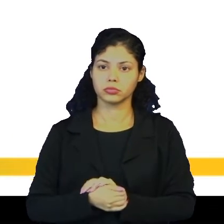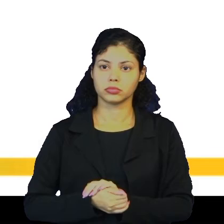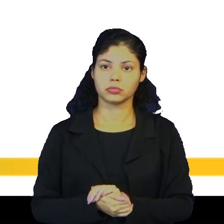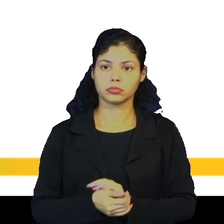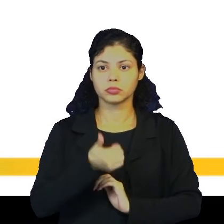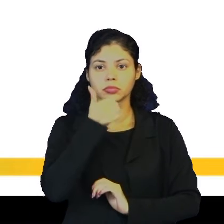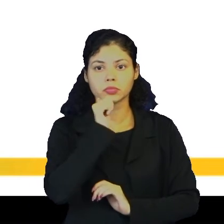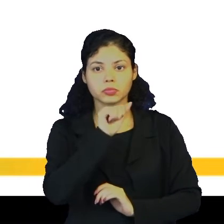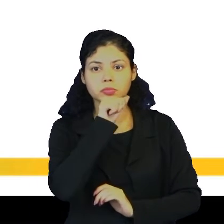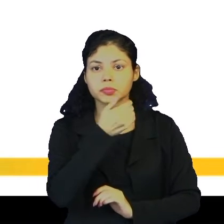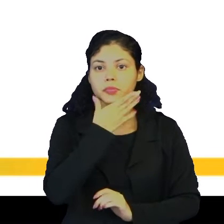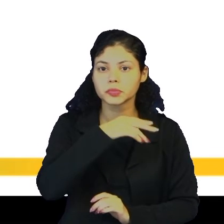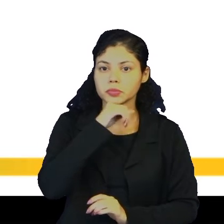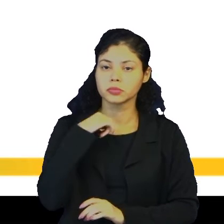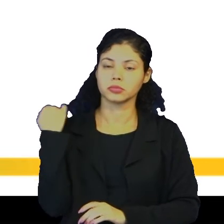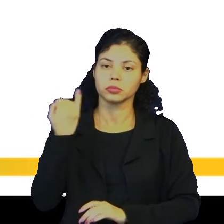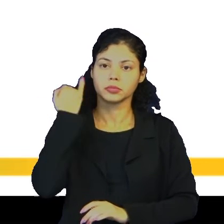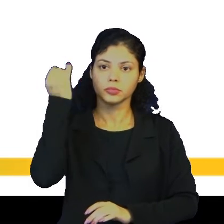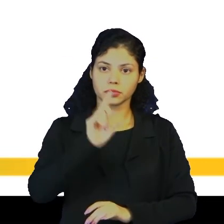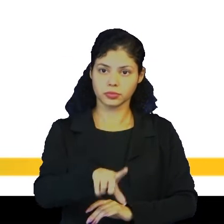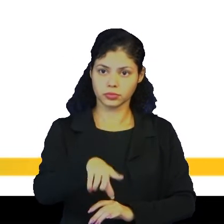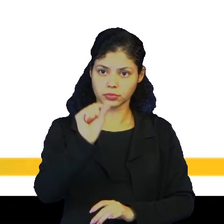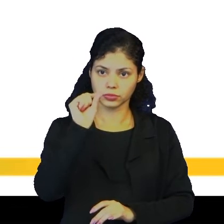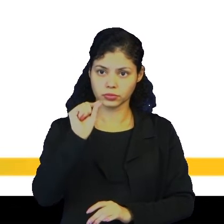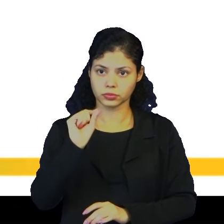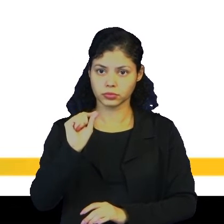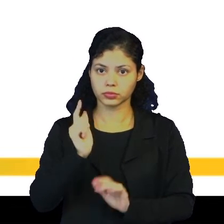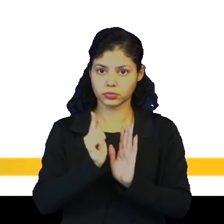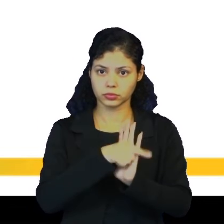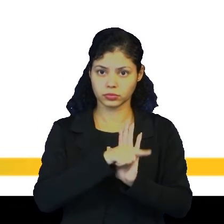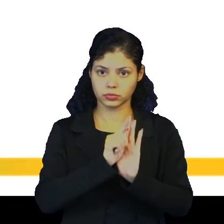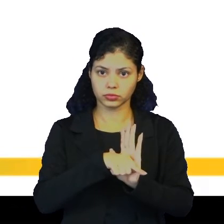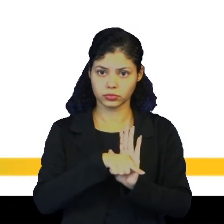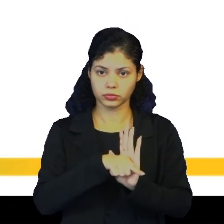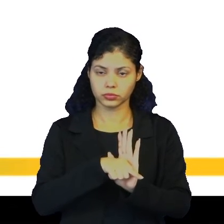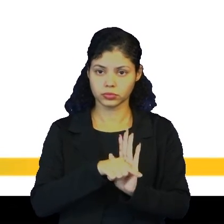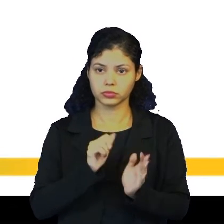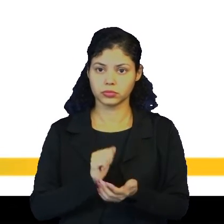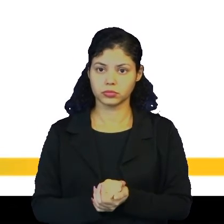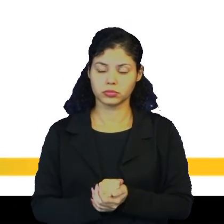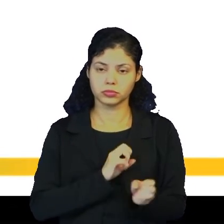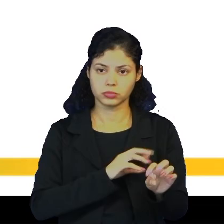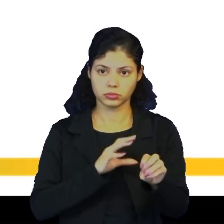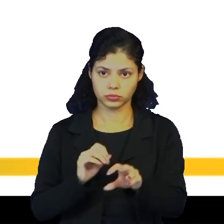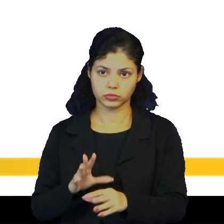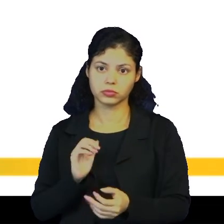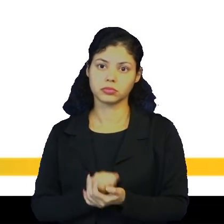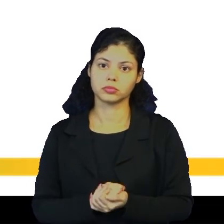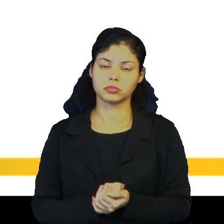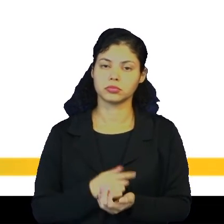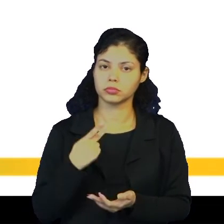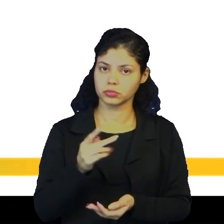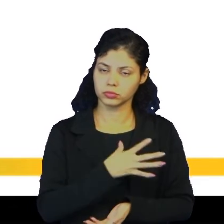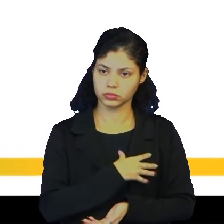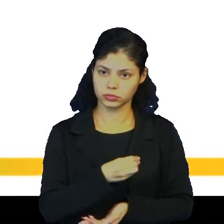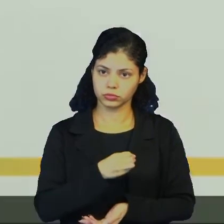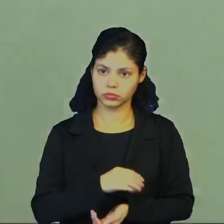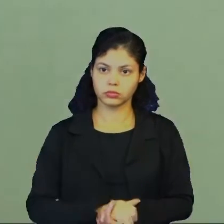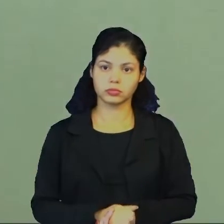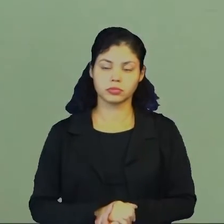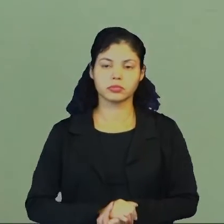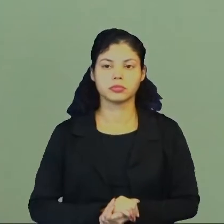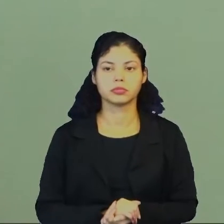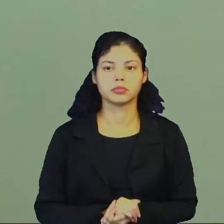os pais, né, têm prioridade aí no direito de escolha, né, quanto ao gênero de instrução, né, o tipo de ensino a ser ensinado pelos seus filhos.